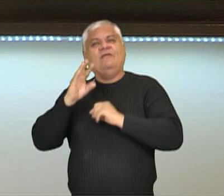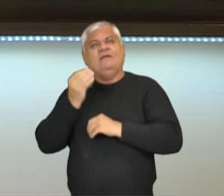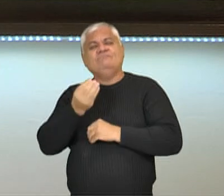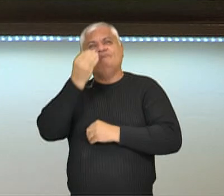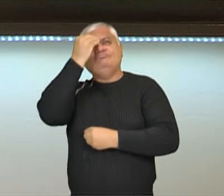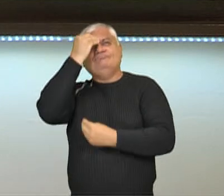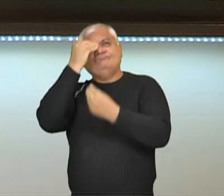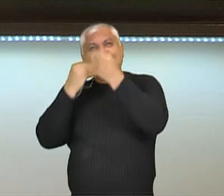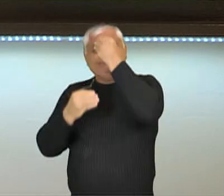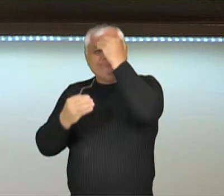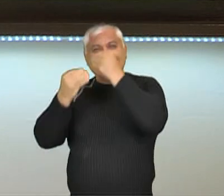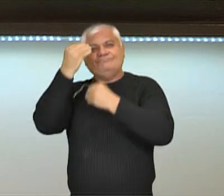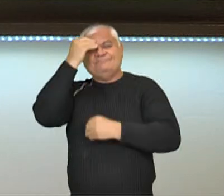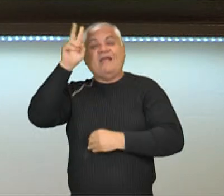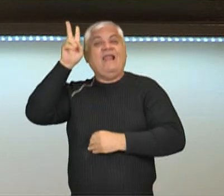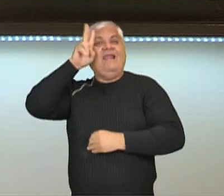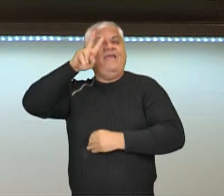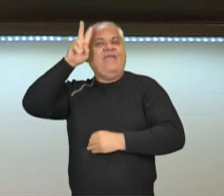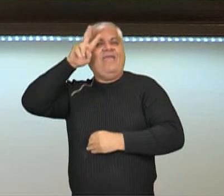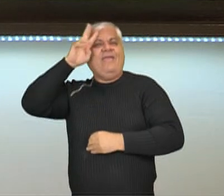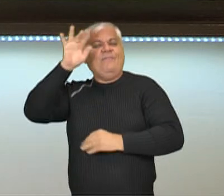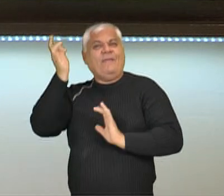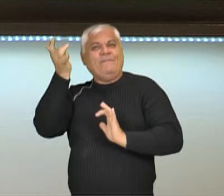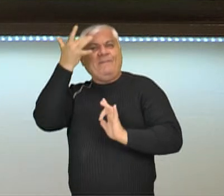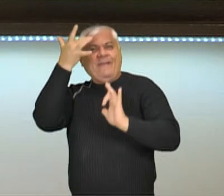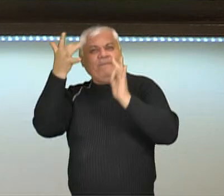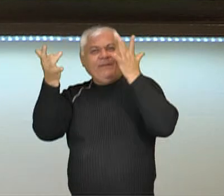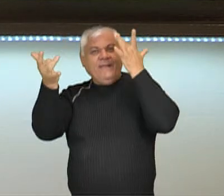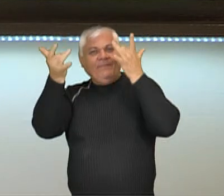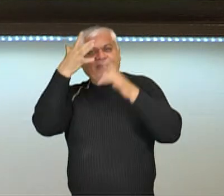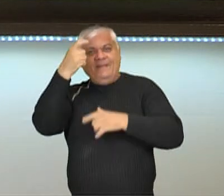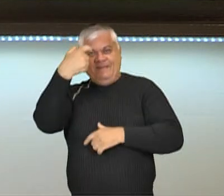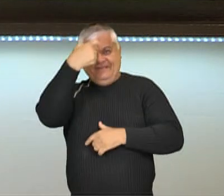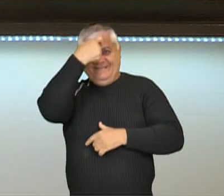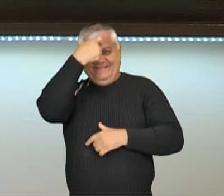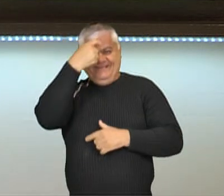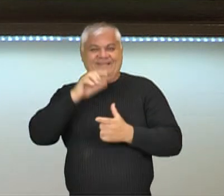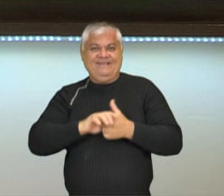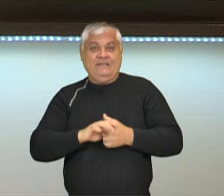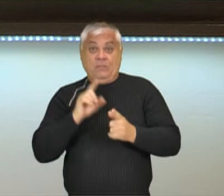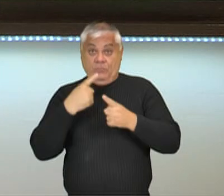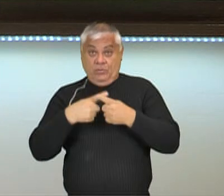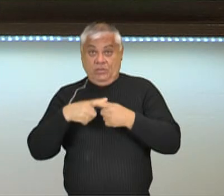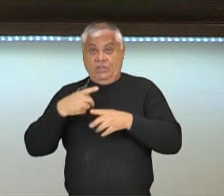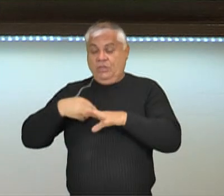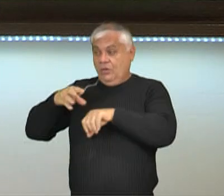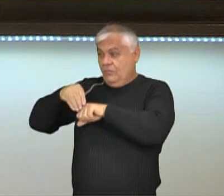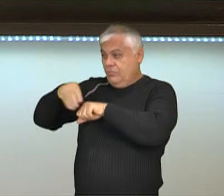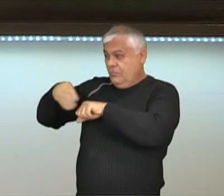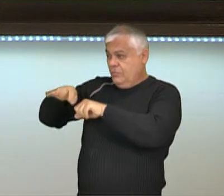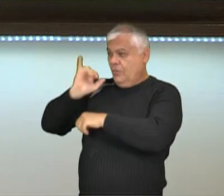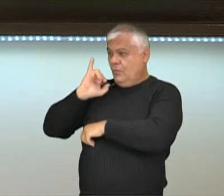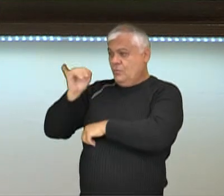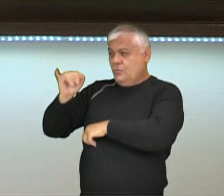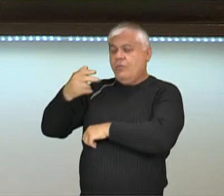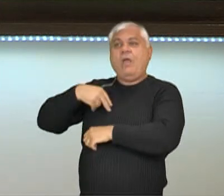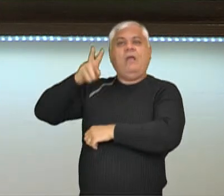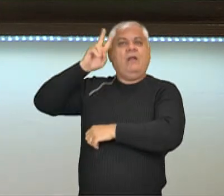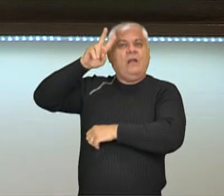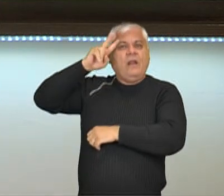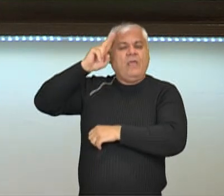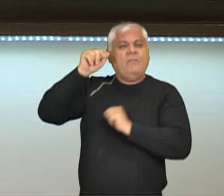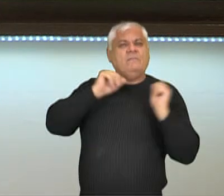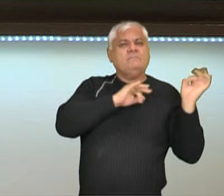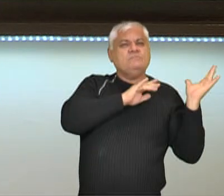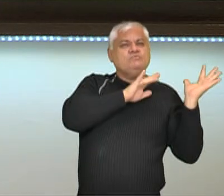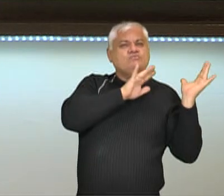guardando mais coisas na minha memória desse livro. Porque a partir do momento que eu estou comentando, eu estou revivendo a história, eu estou relembrando fatos